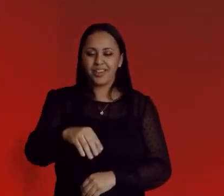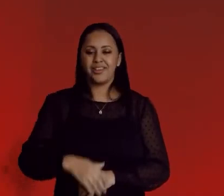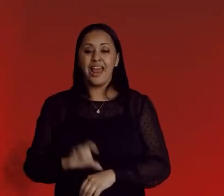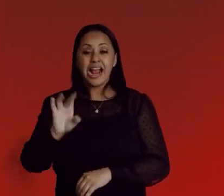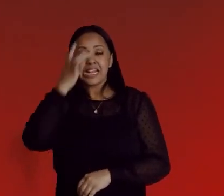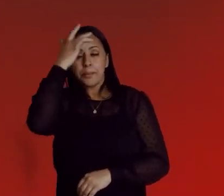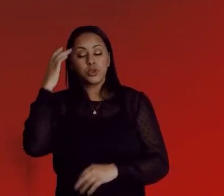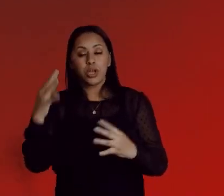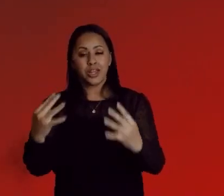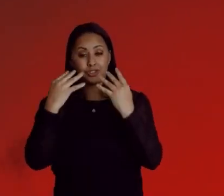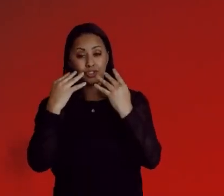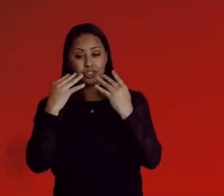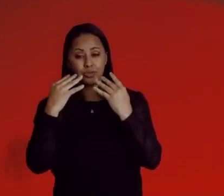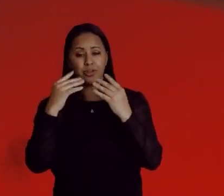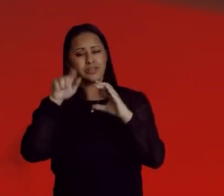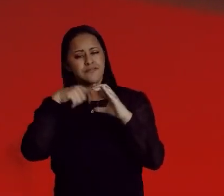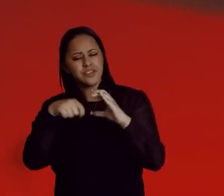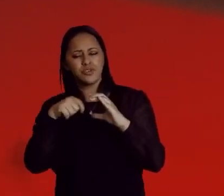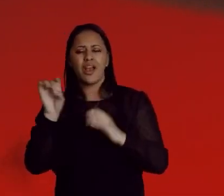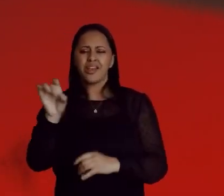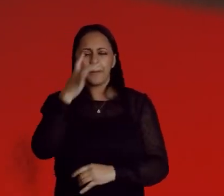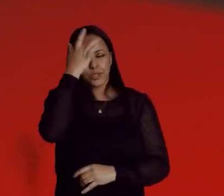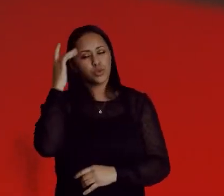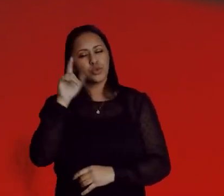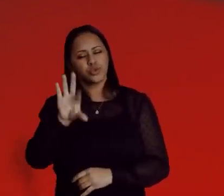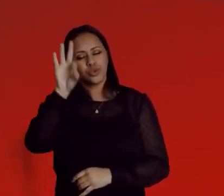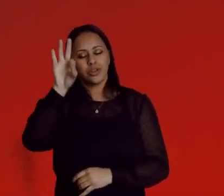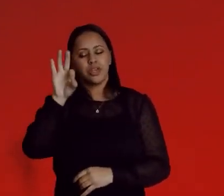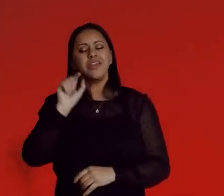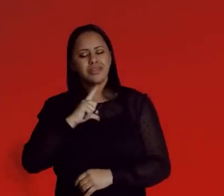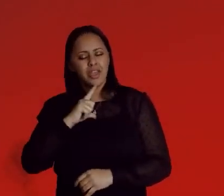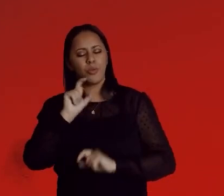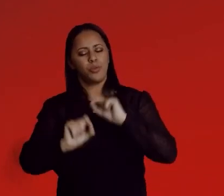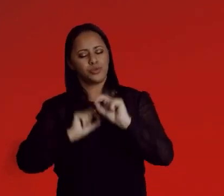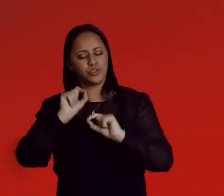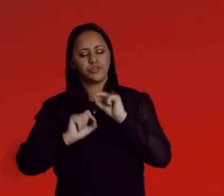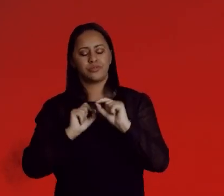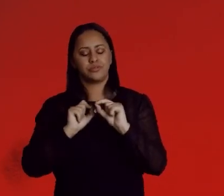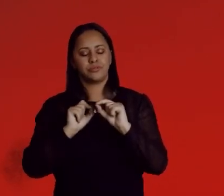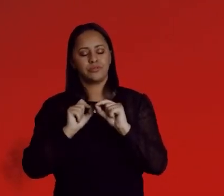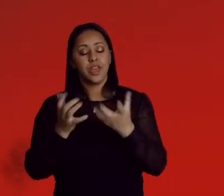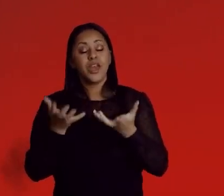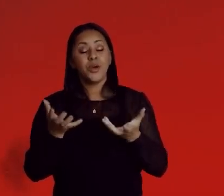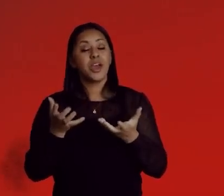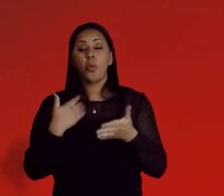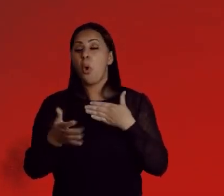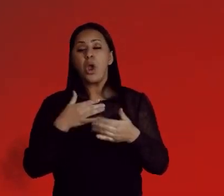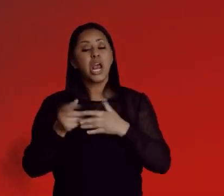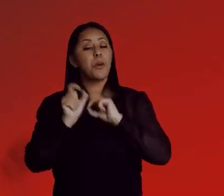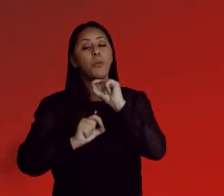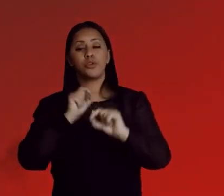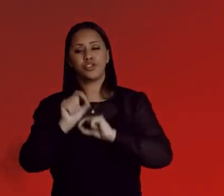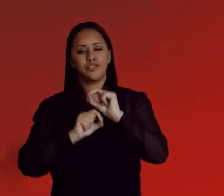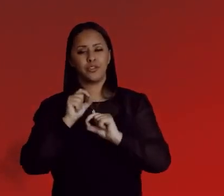que estão assistindo esse vídeo. O Senhor selecionou, Pai, e tem um motivo do Senhor ter selecionado. Pai, eu quero que seja qual for o motivo,